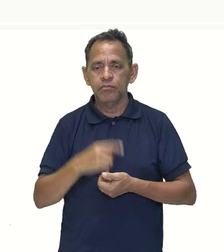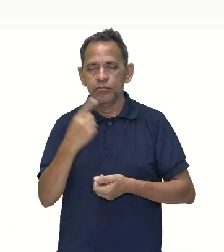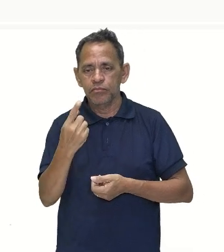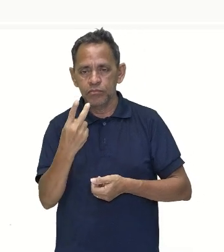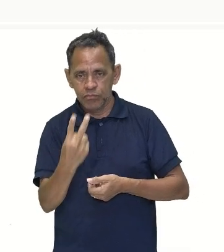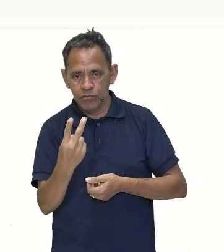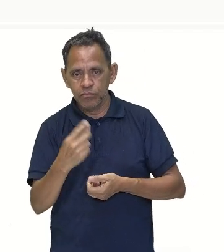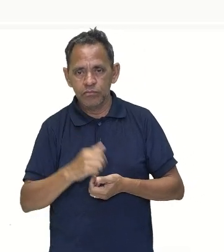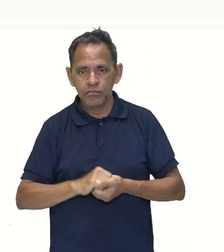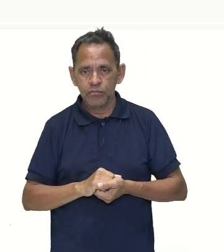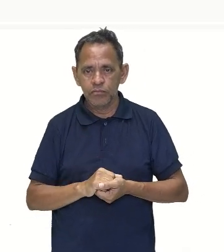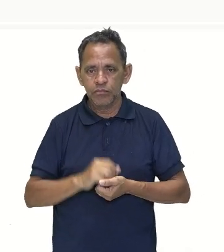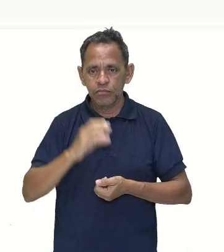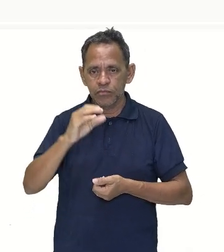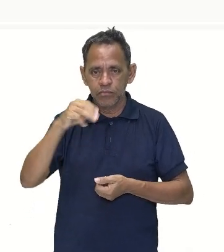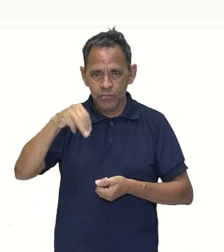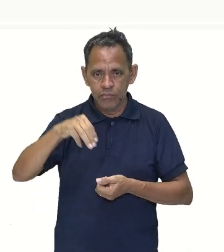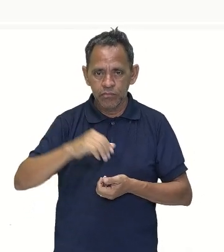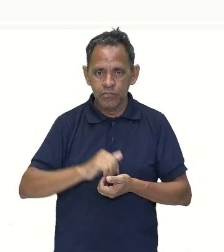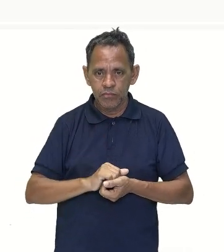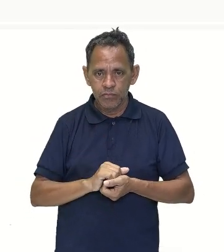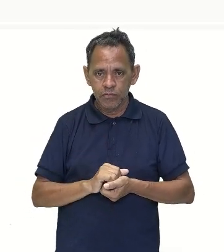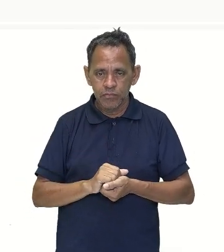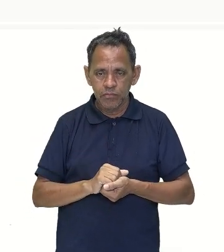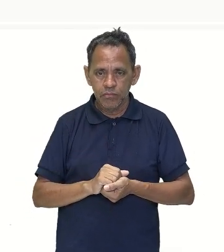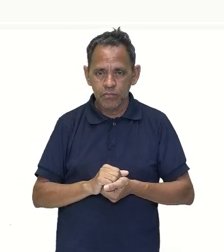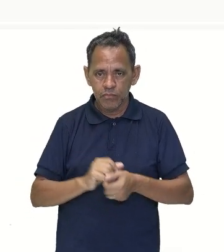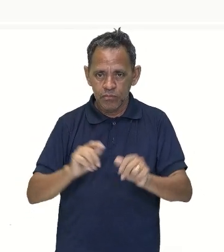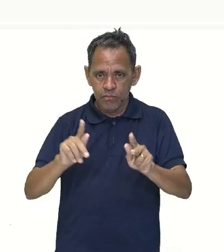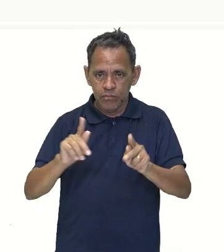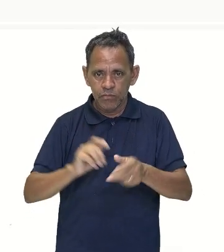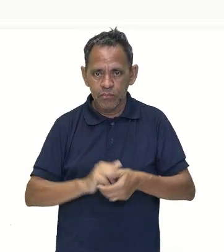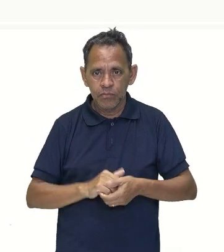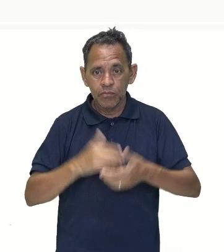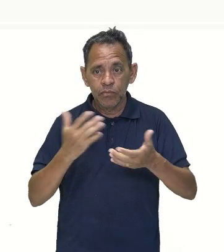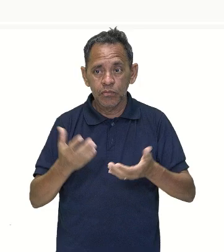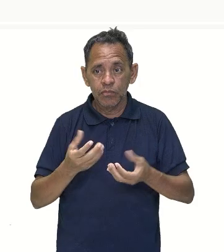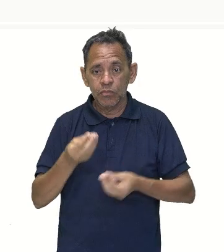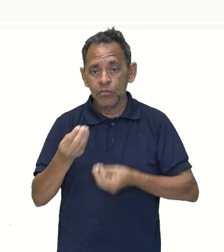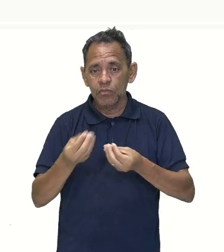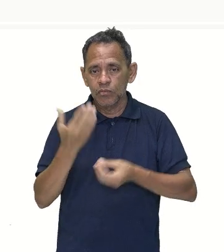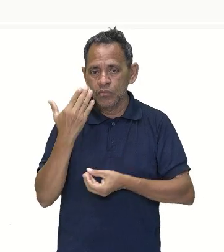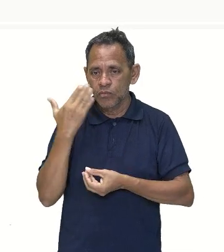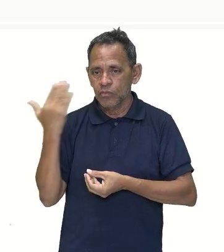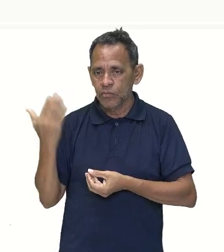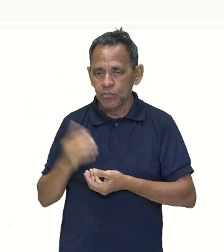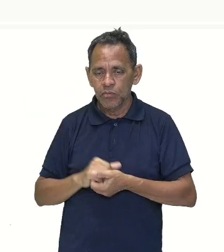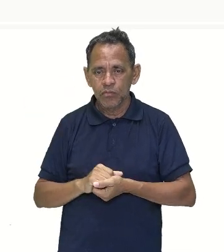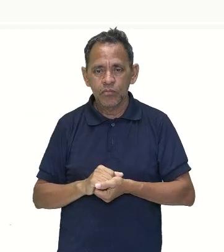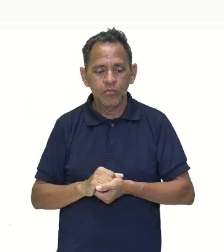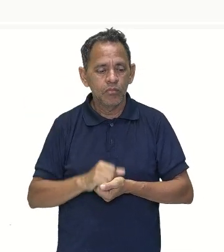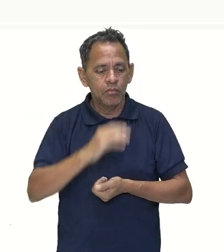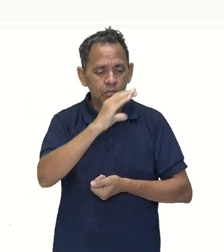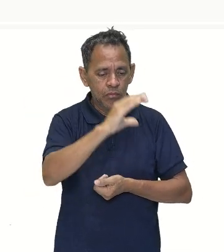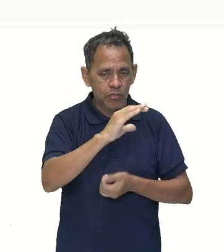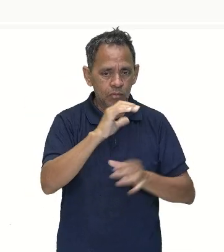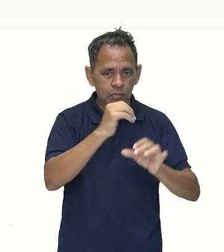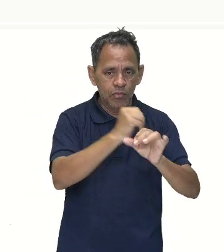25,12 centímetros. Tá? Então, o comprimento dessa